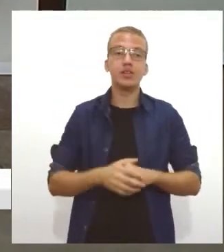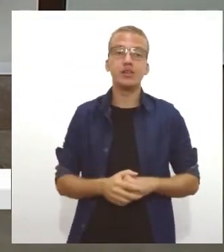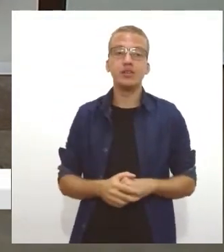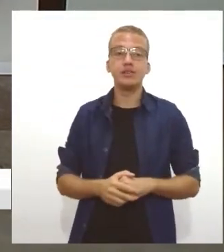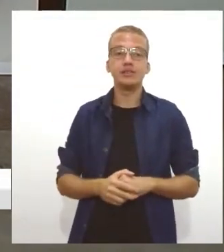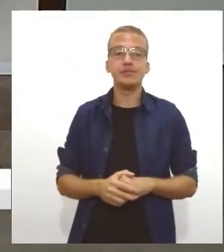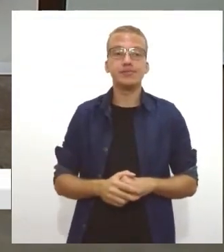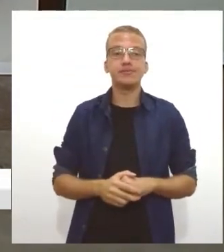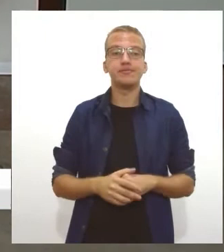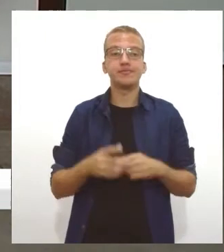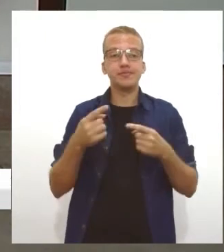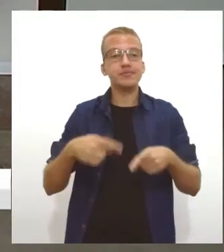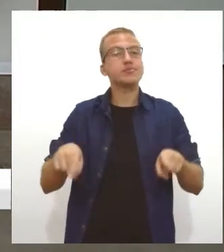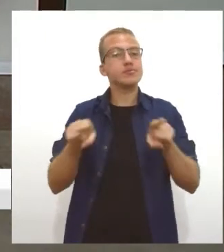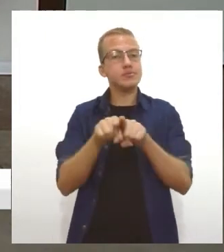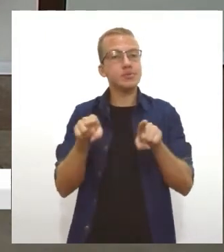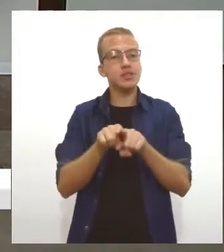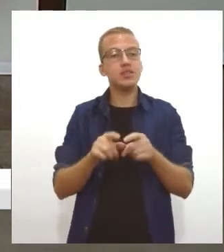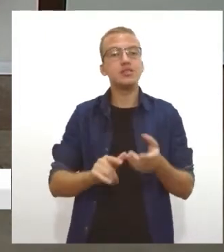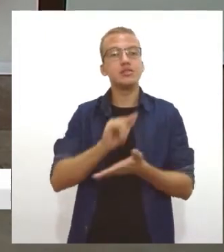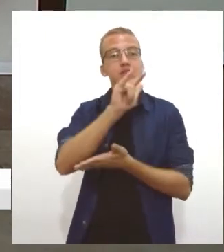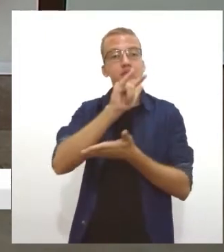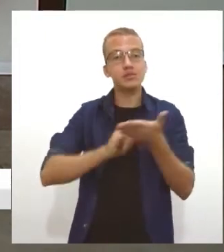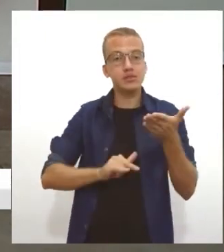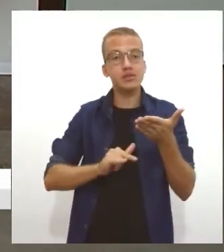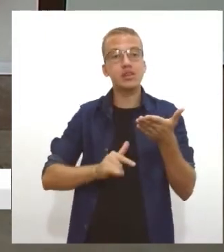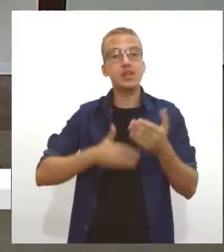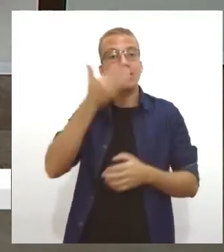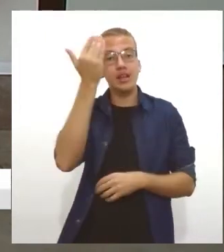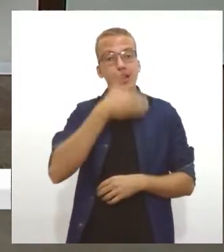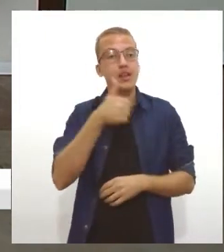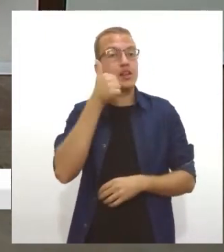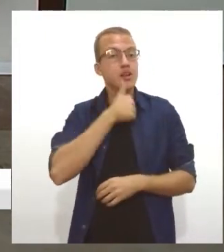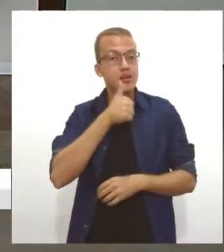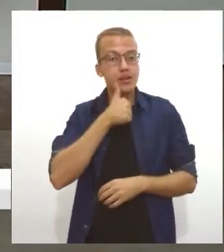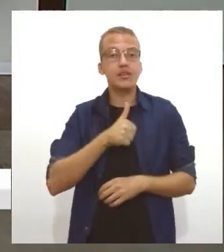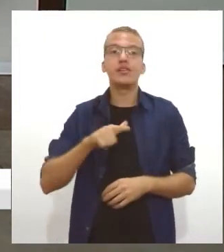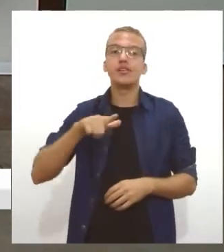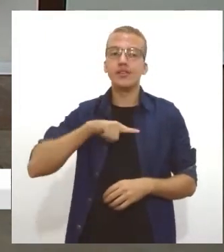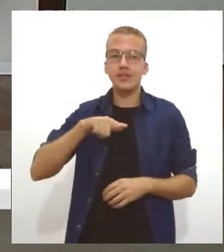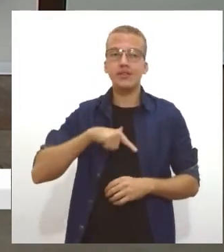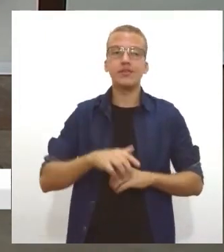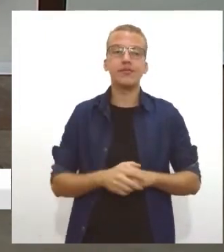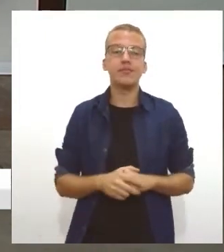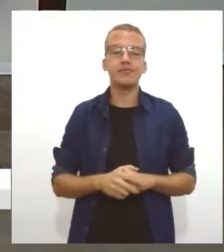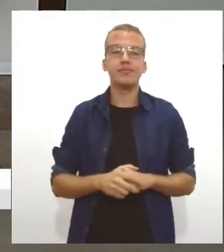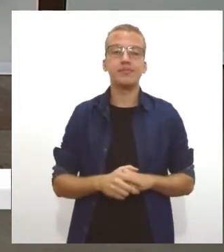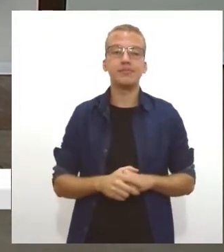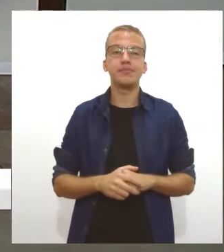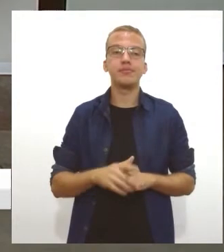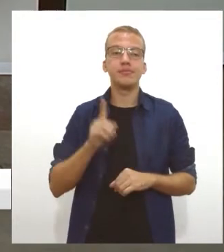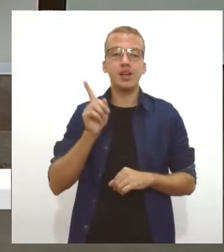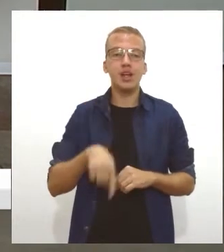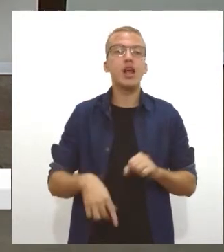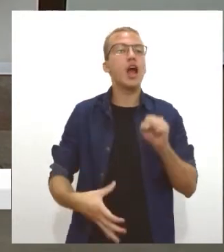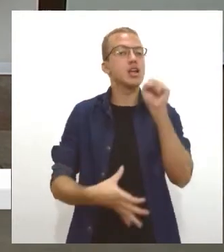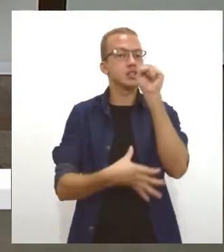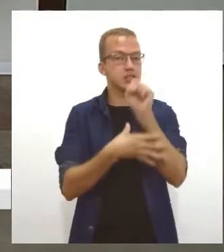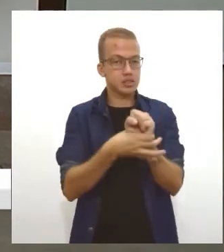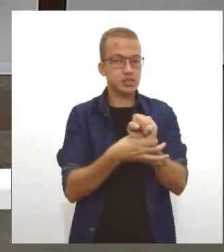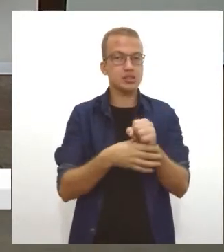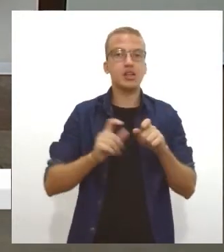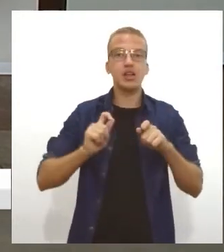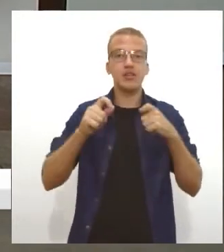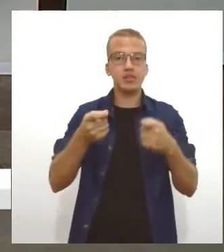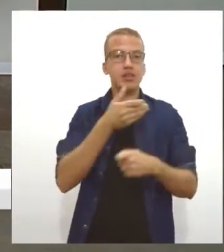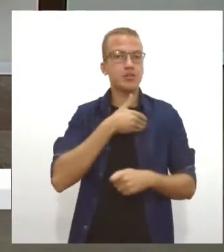também, a documentação para certificar que a mulher está nessa condição também passa aí pela assessoria da Defensoria Pública, não é